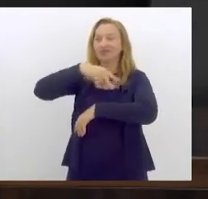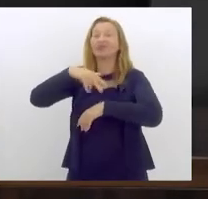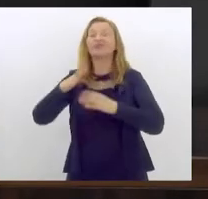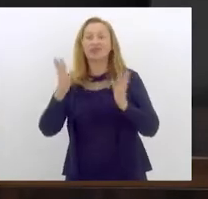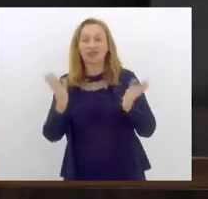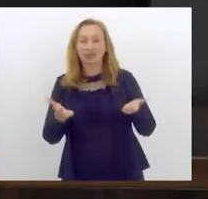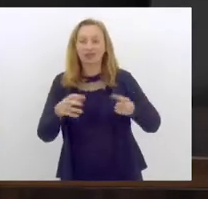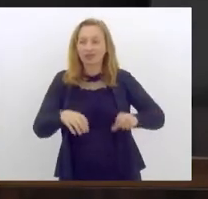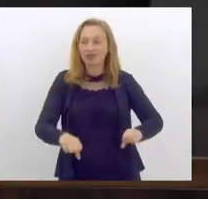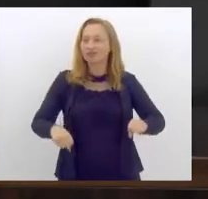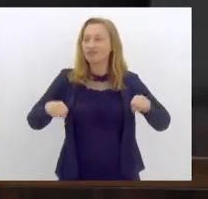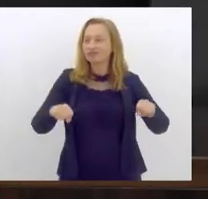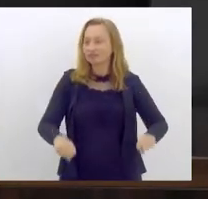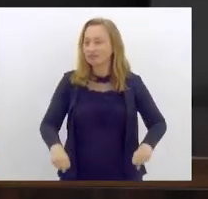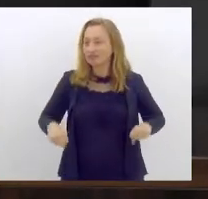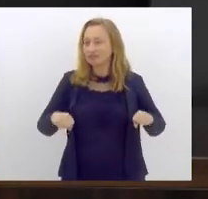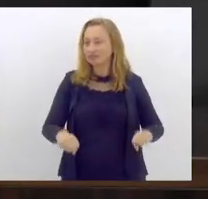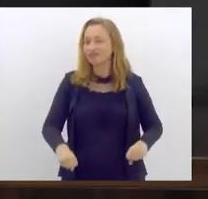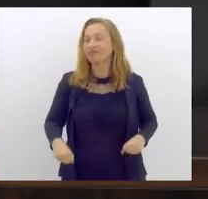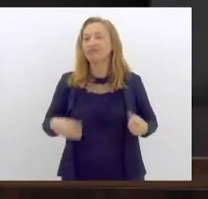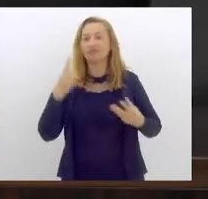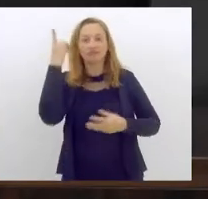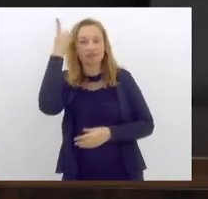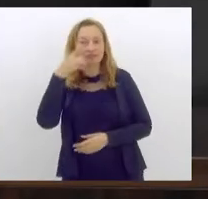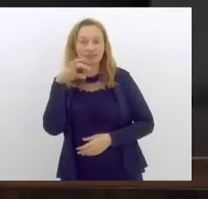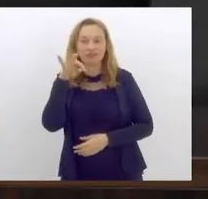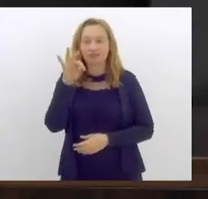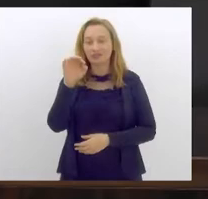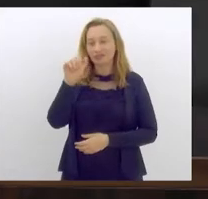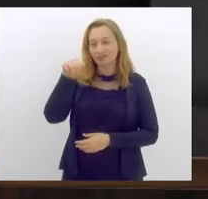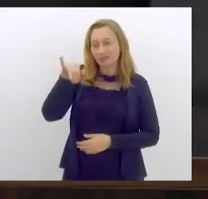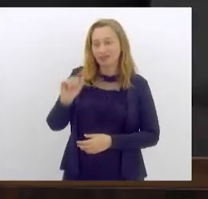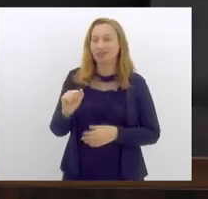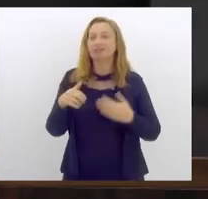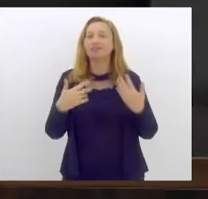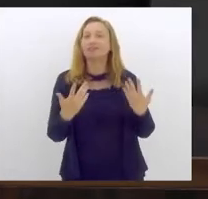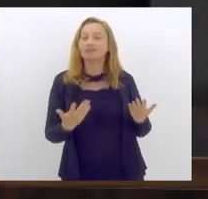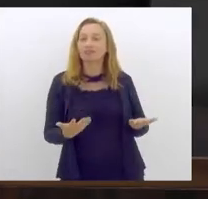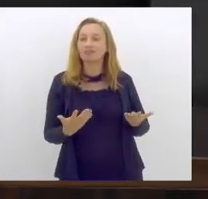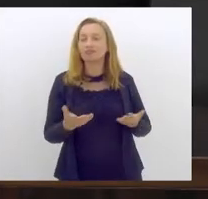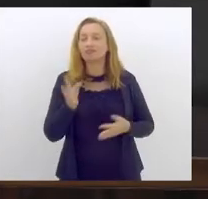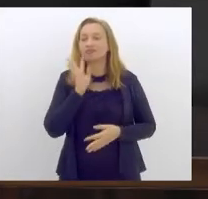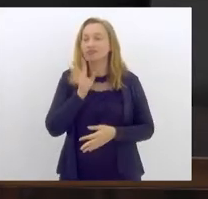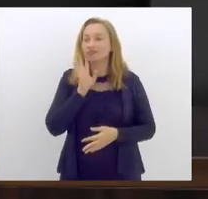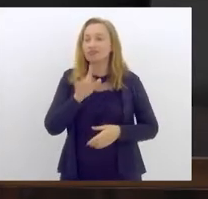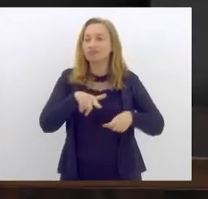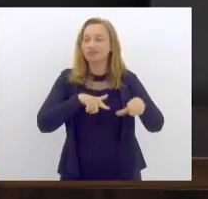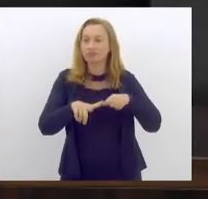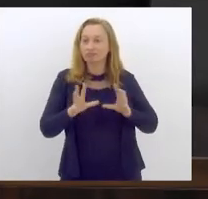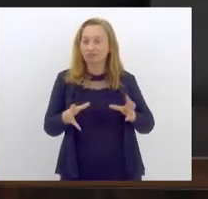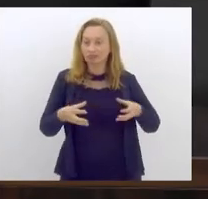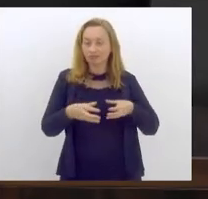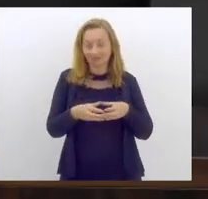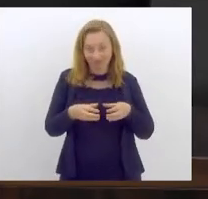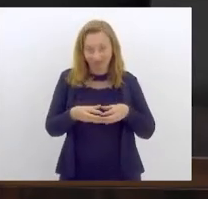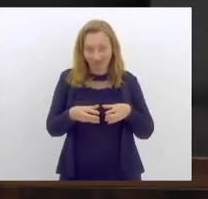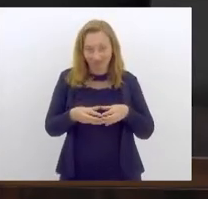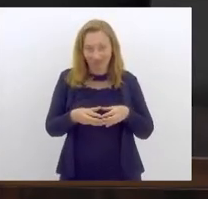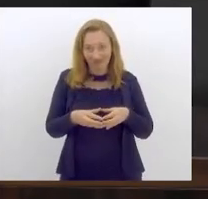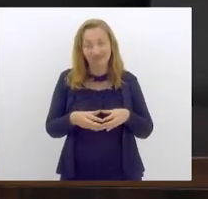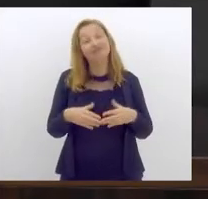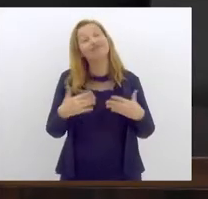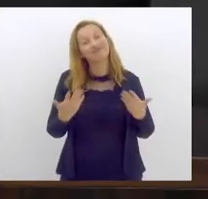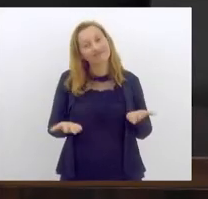com a deputada Tânia enfim e o mais bacana é que a gente trabalha em conjunto né